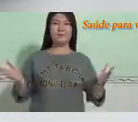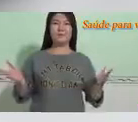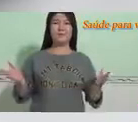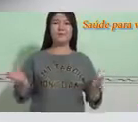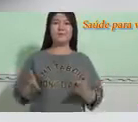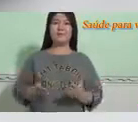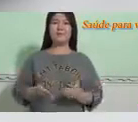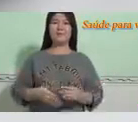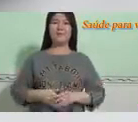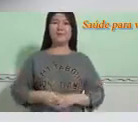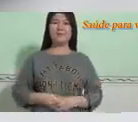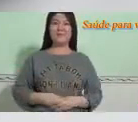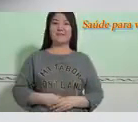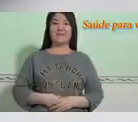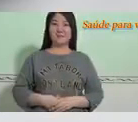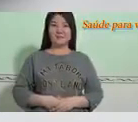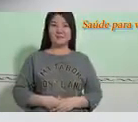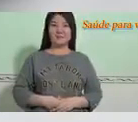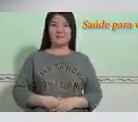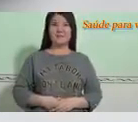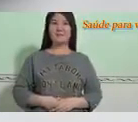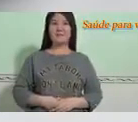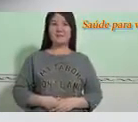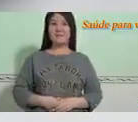Quatrocentos mil e em locais diferentes do corpo,